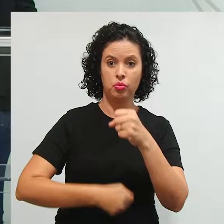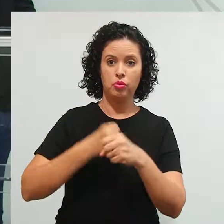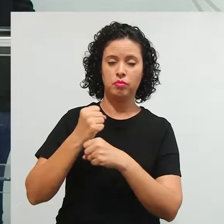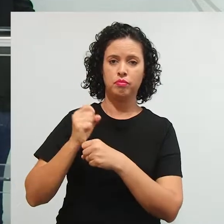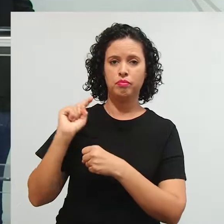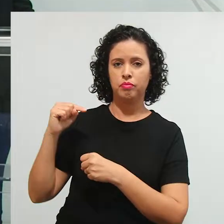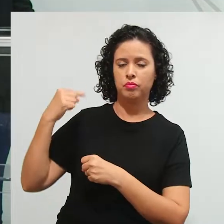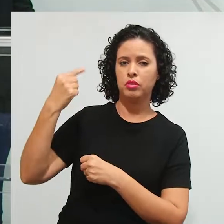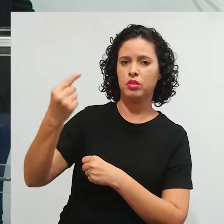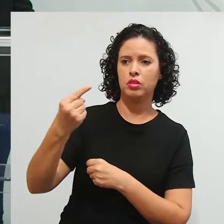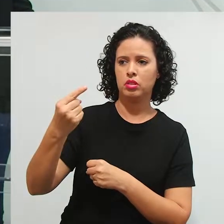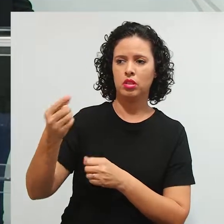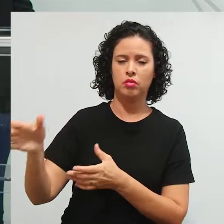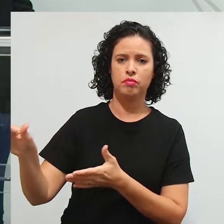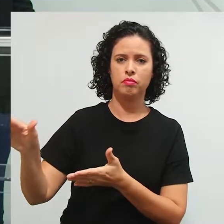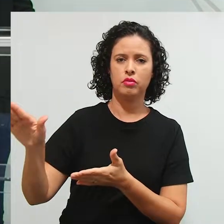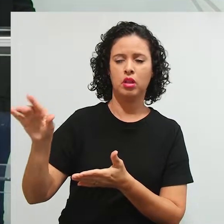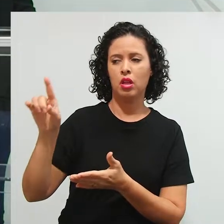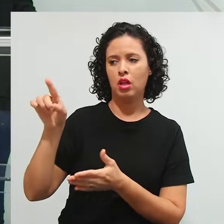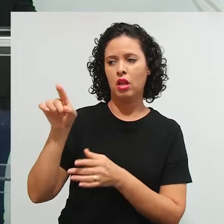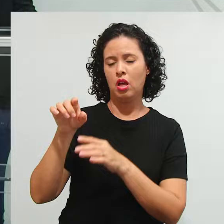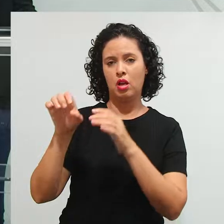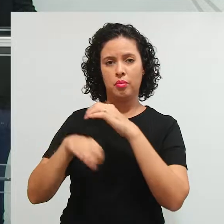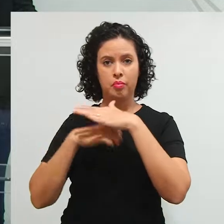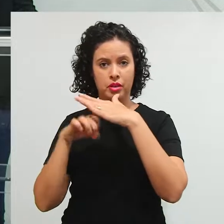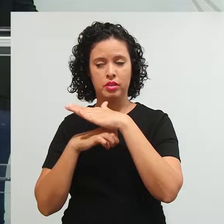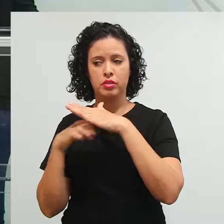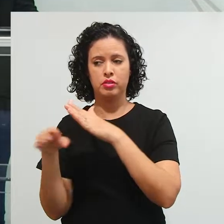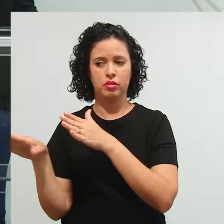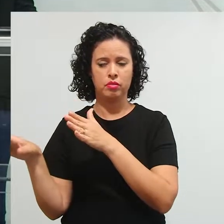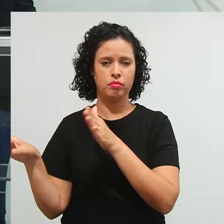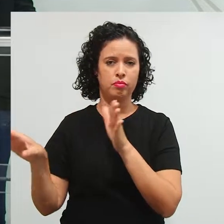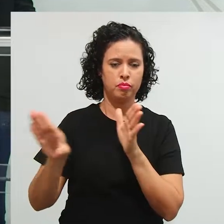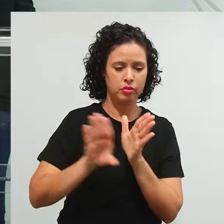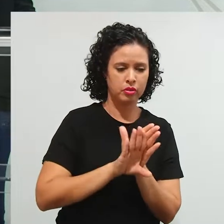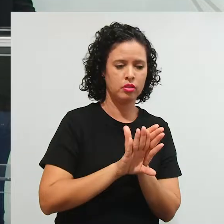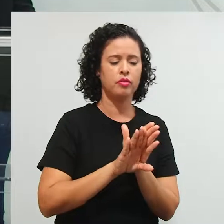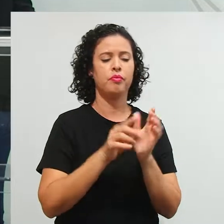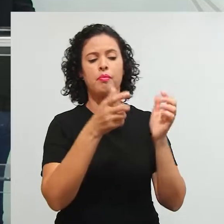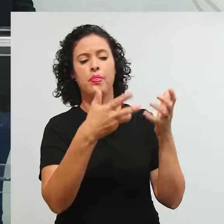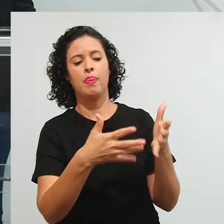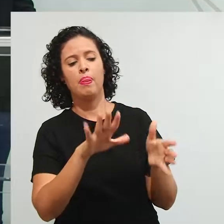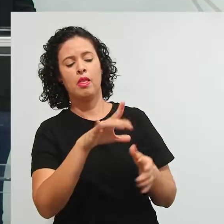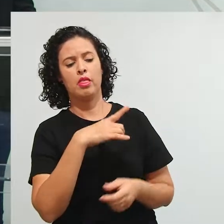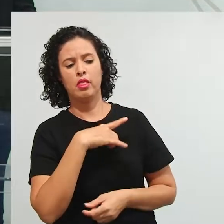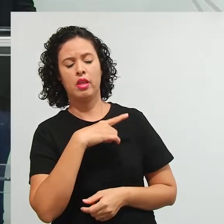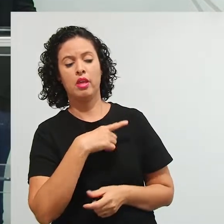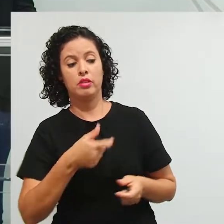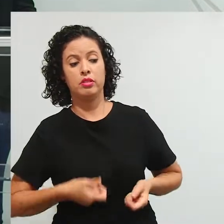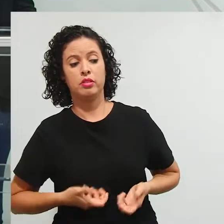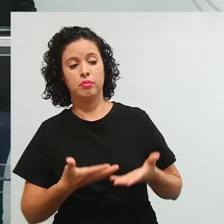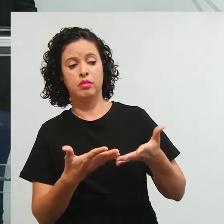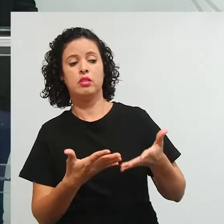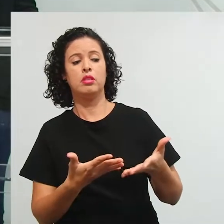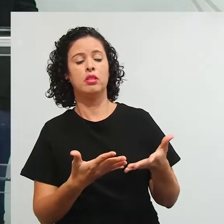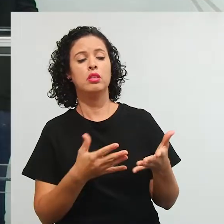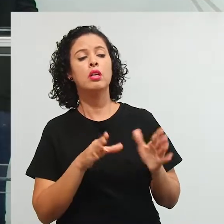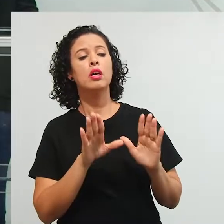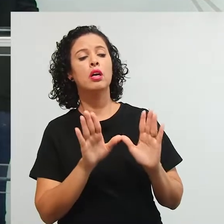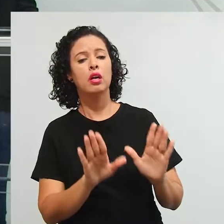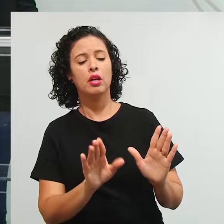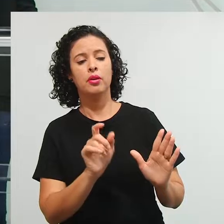seguinte, o fornecedor foi lá, não, foi feita uma despesa e